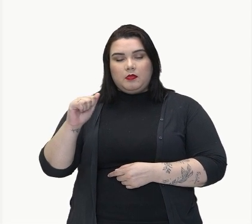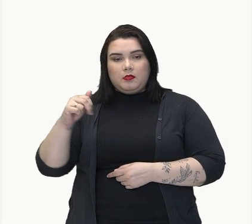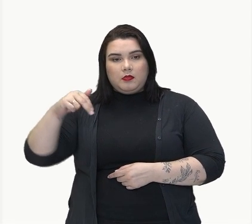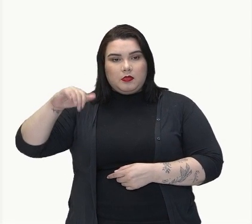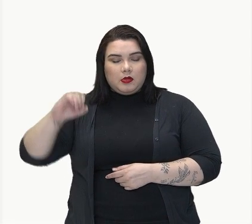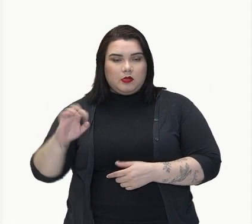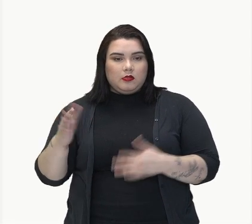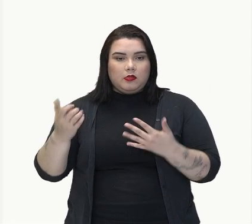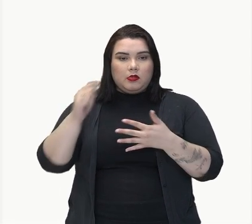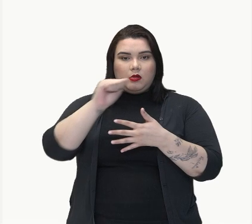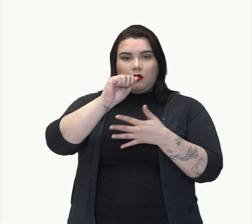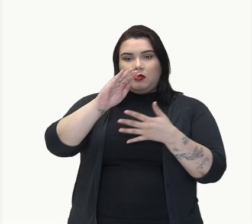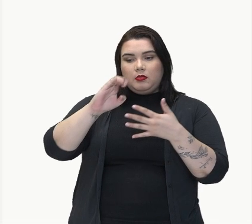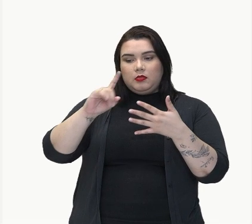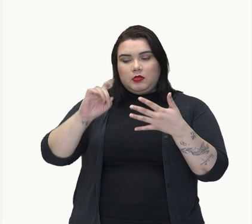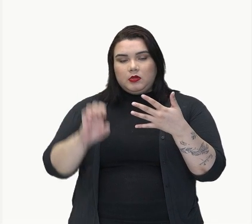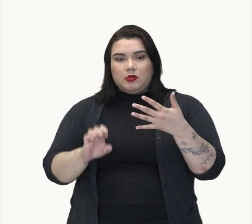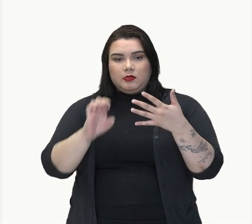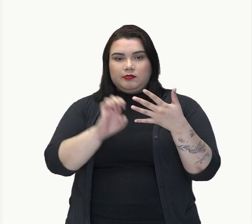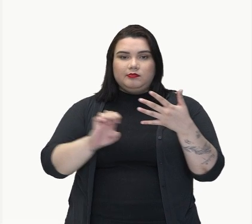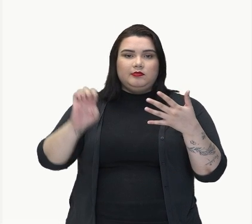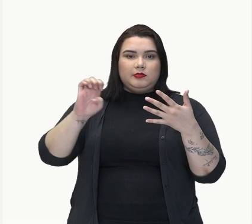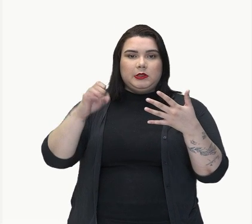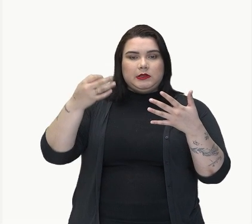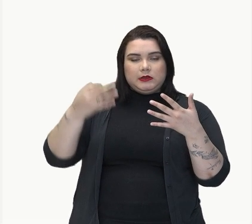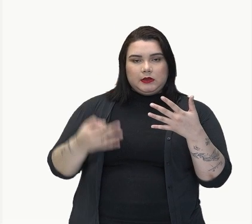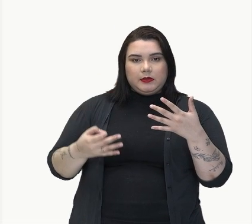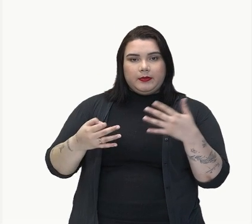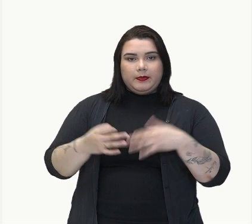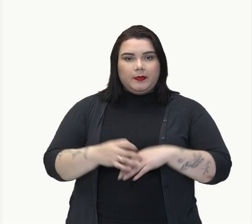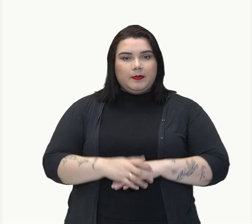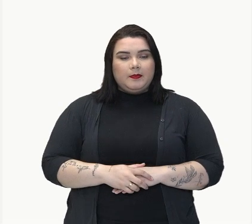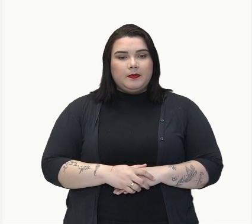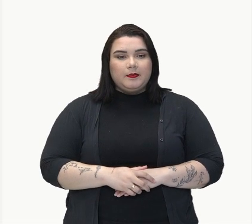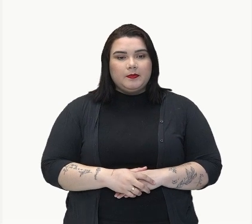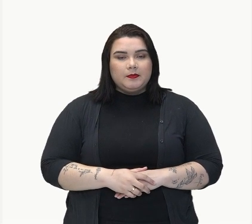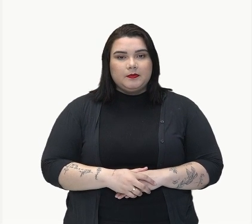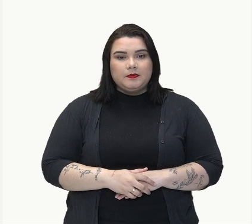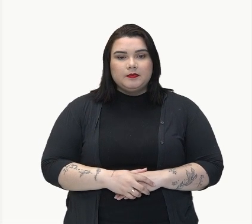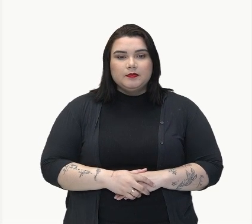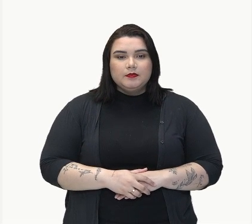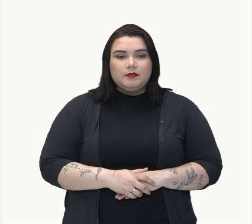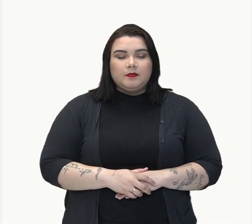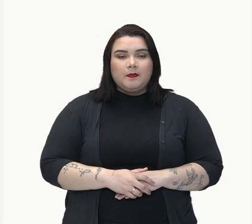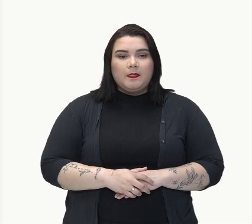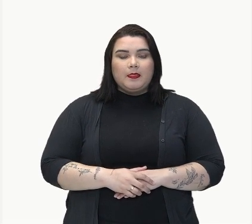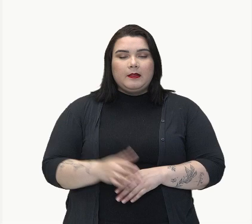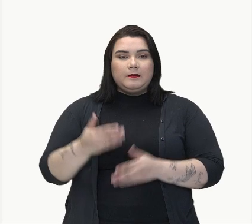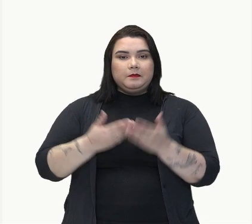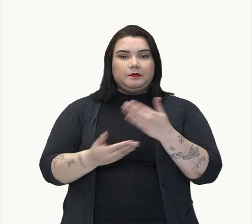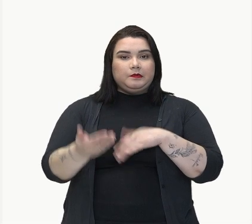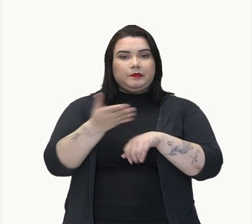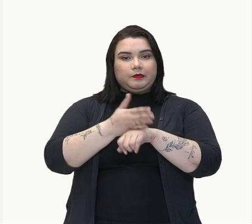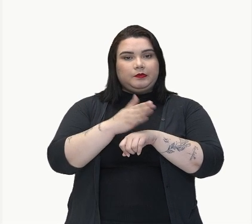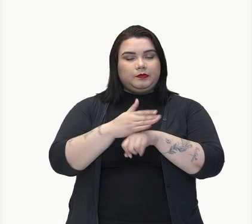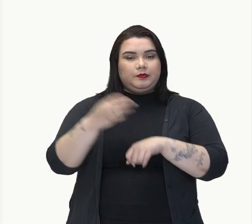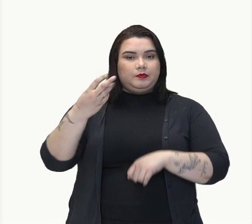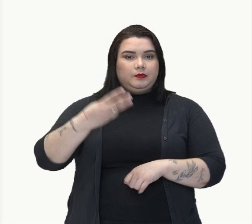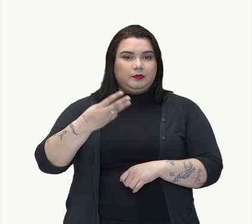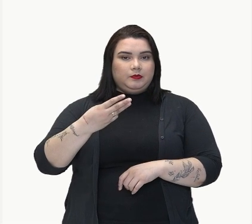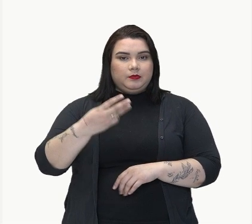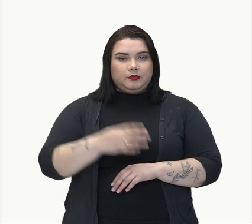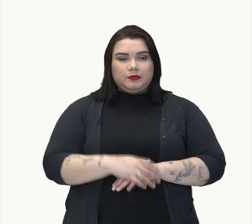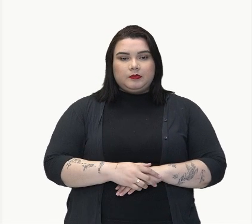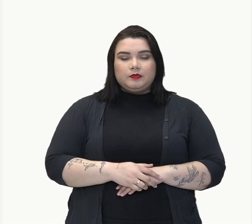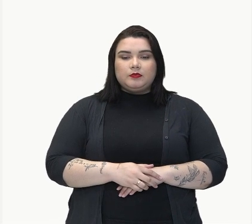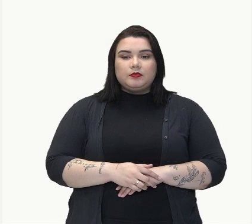alternativa, né? A alternativa correta é a letra E. Vamos para a aplicação